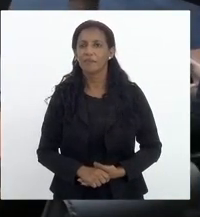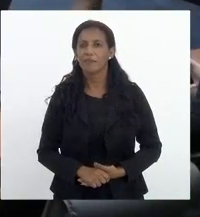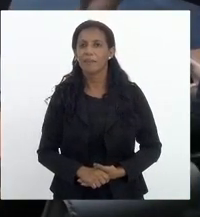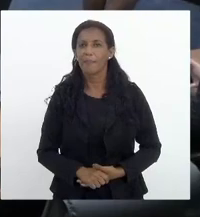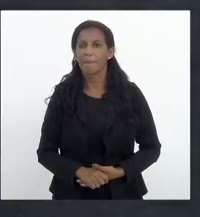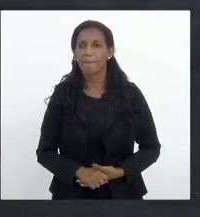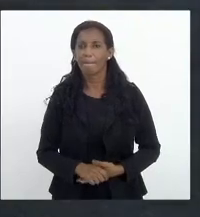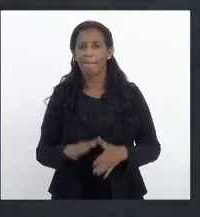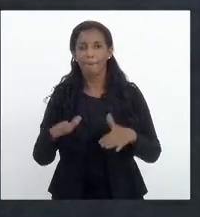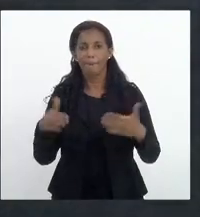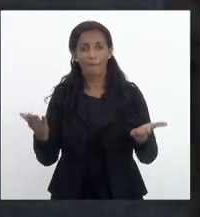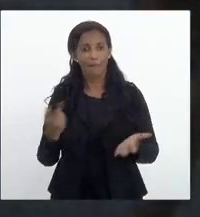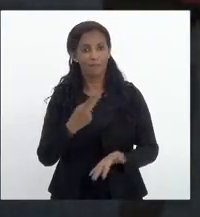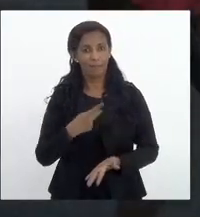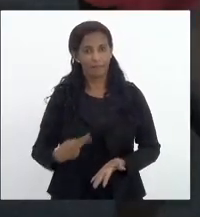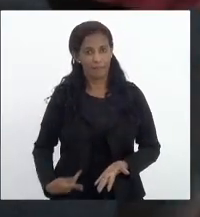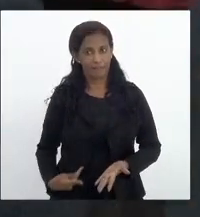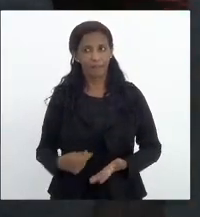senhor presidente